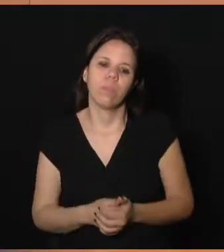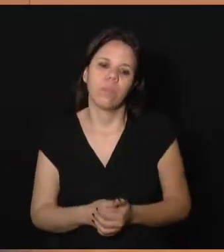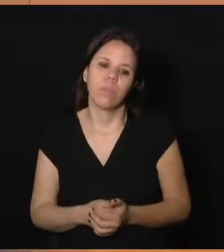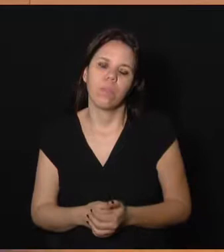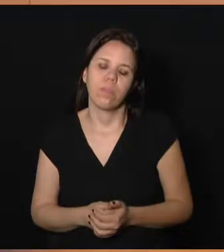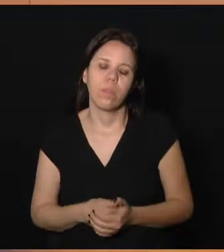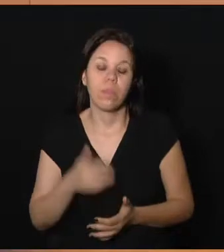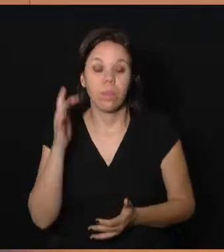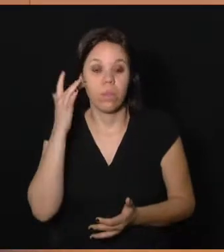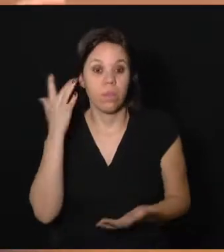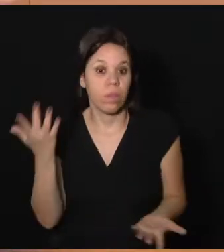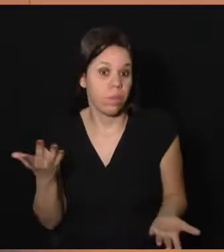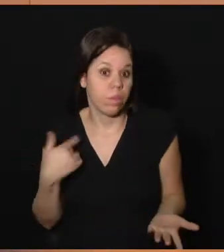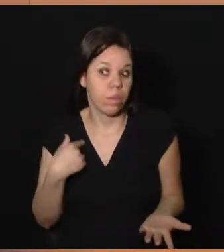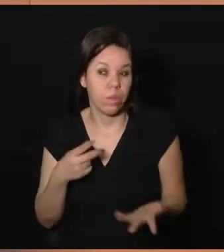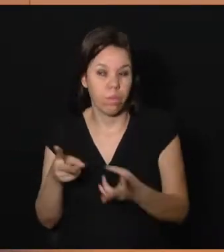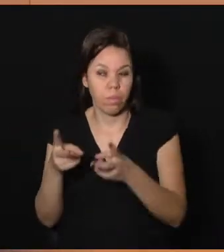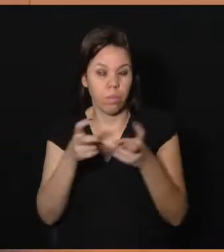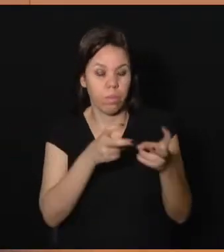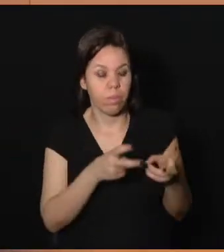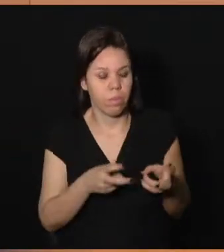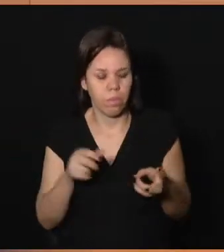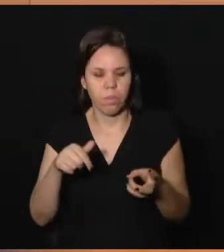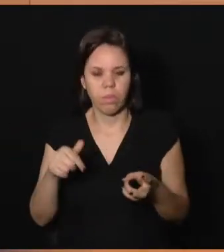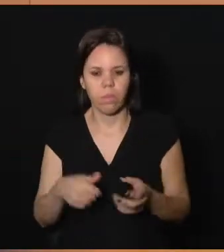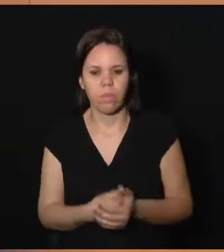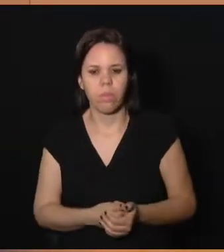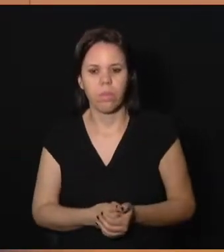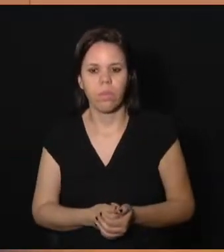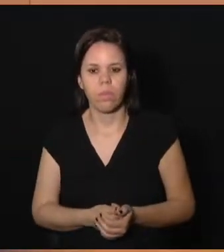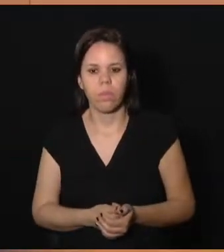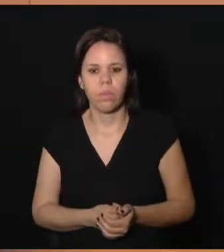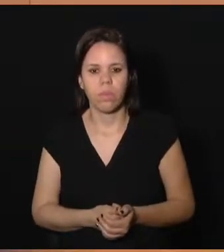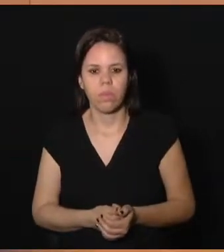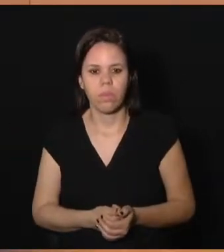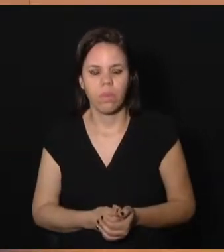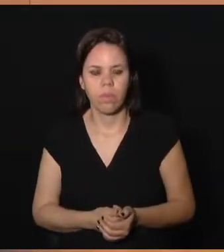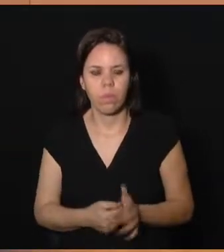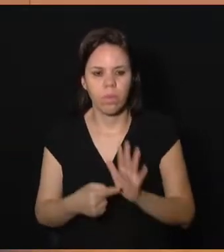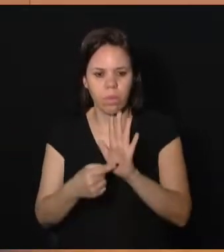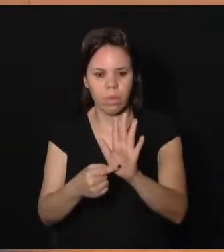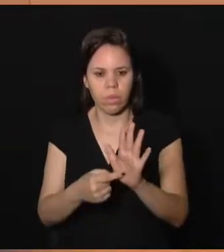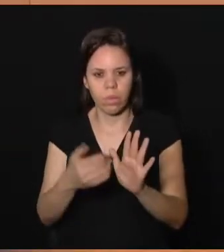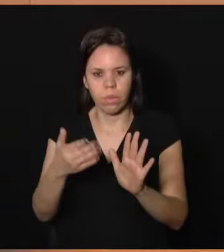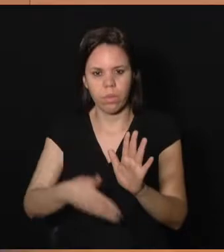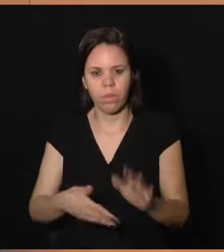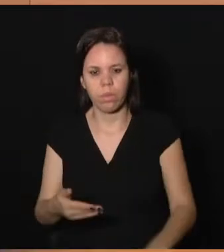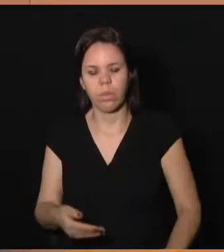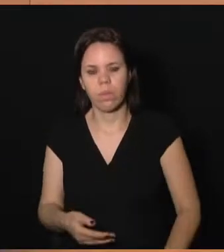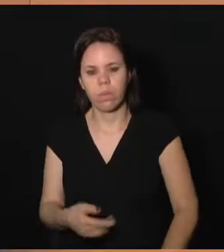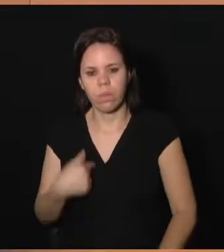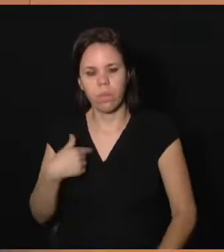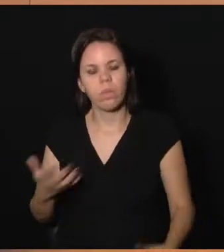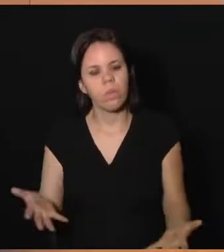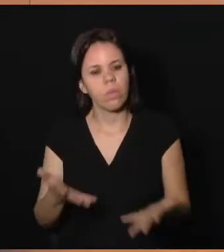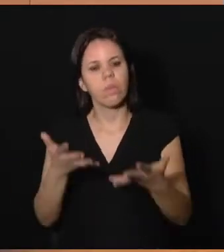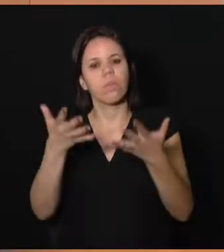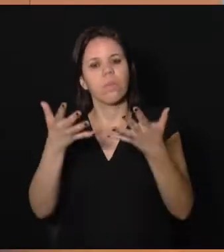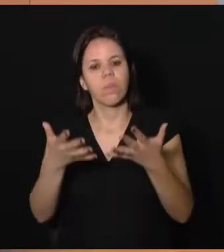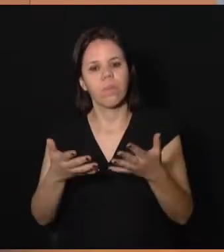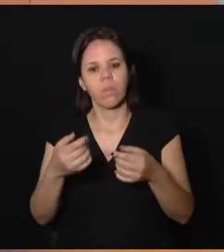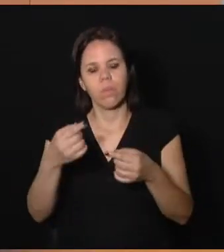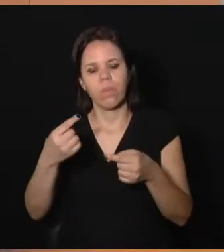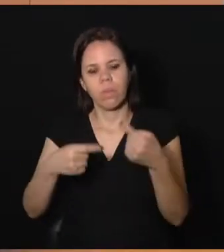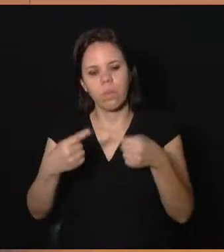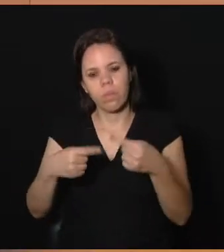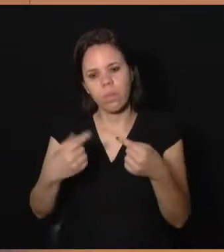acho que eu fiz algumas observações aqui diante da apresentação do Alan, que eu queria colaborar um pouco aí com esse